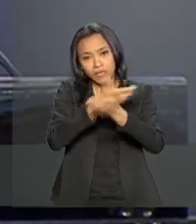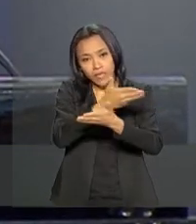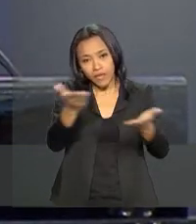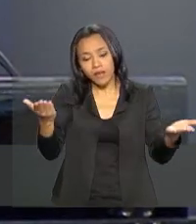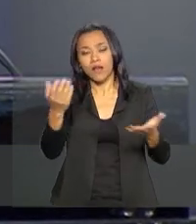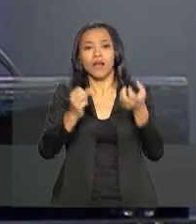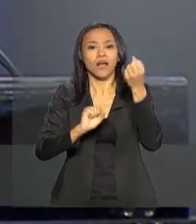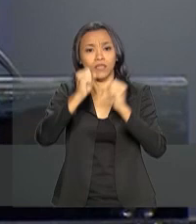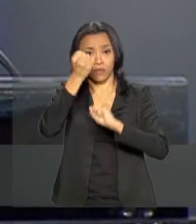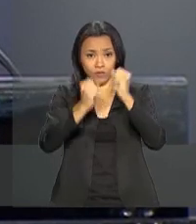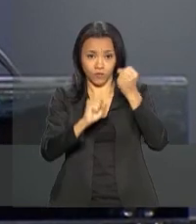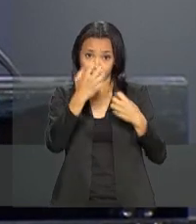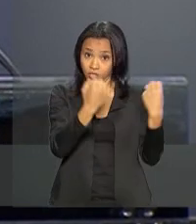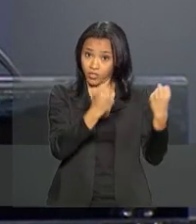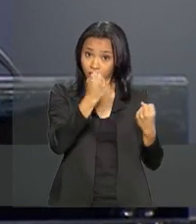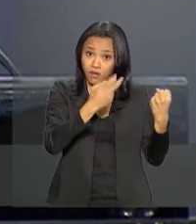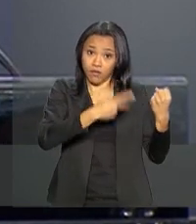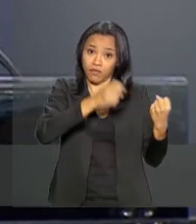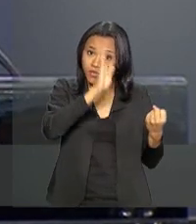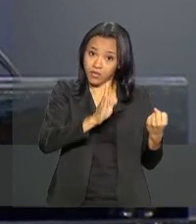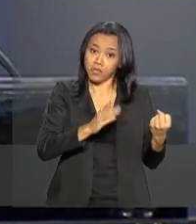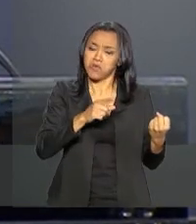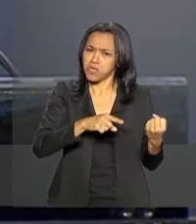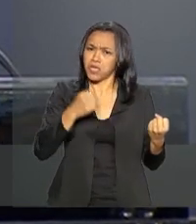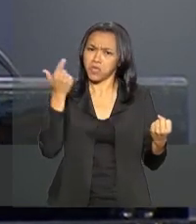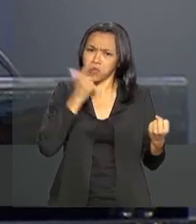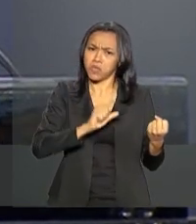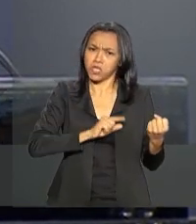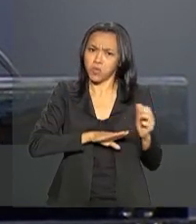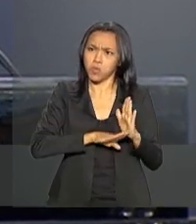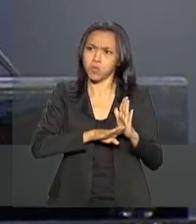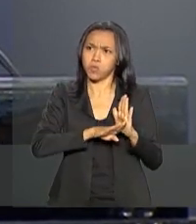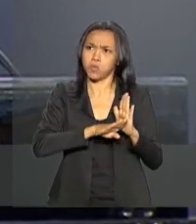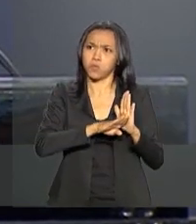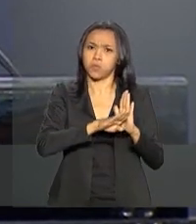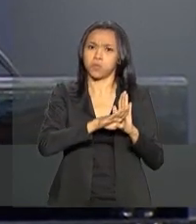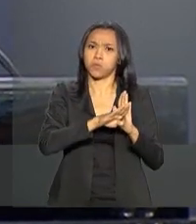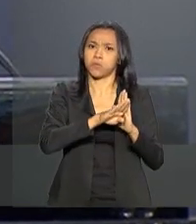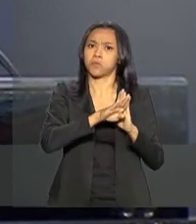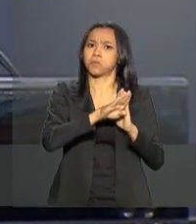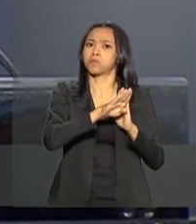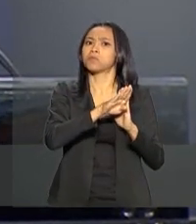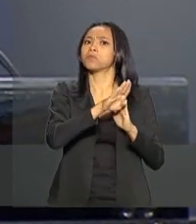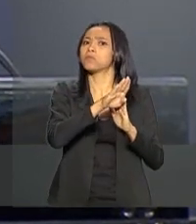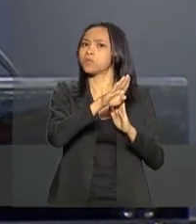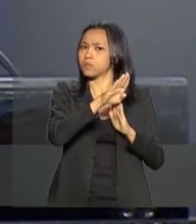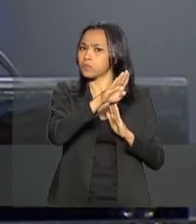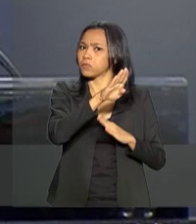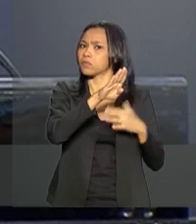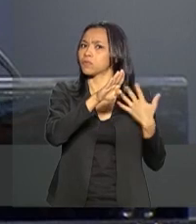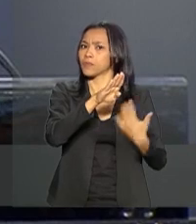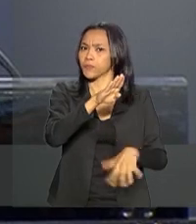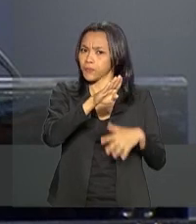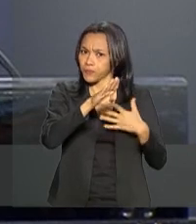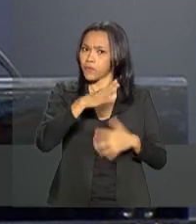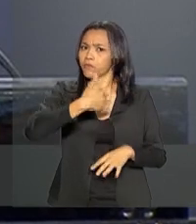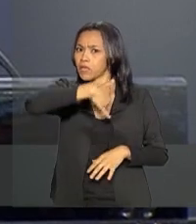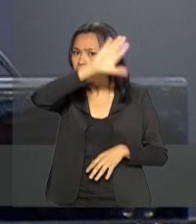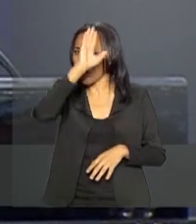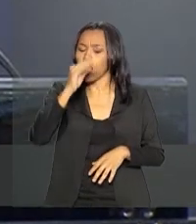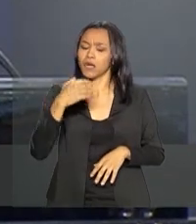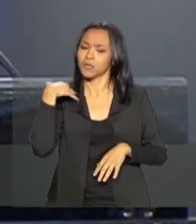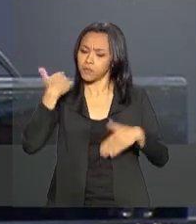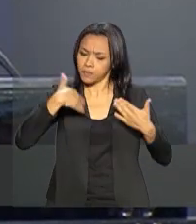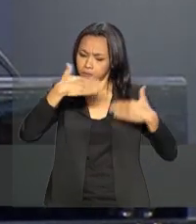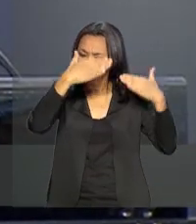que cresceu enormemente, né? Aqui os dados foram mencionados, mas cresceu enormemente. Foi um dos setores que mais cresceu